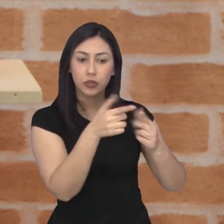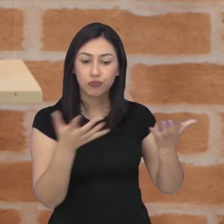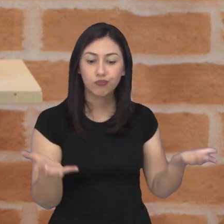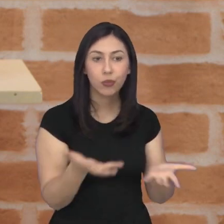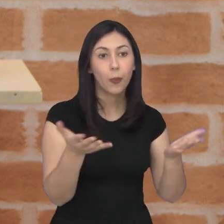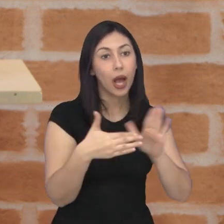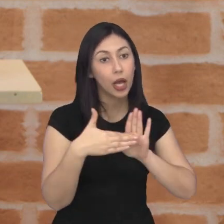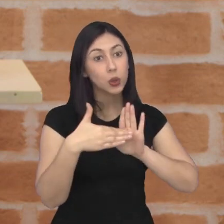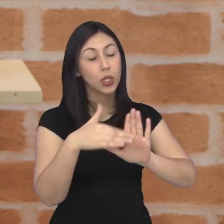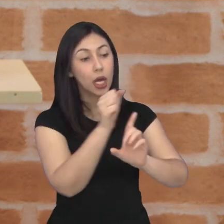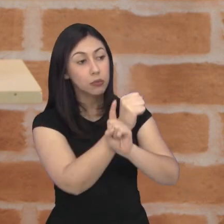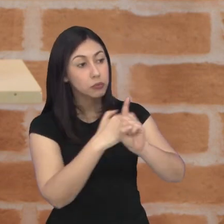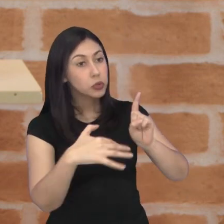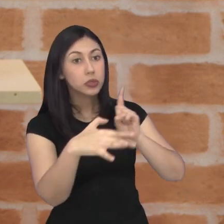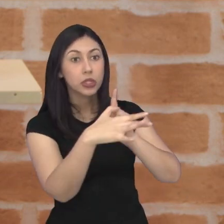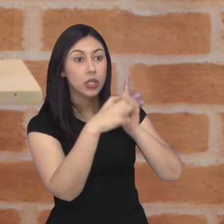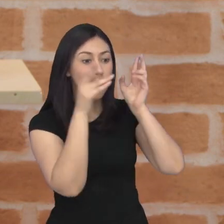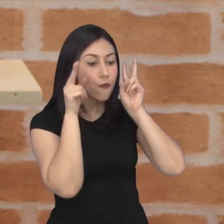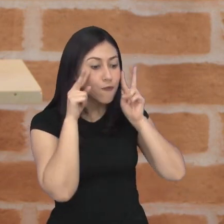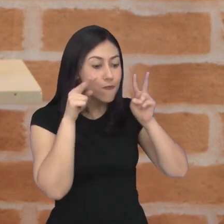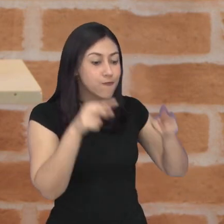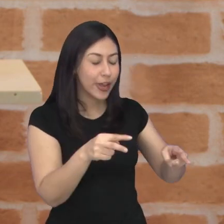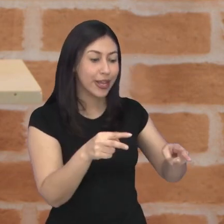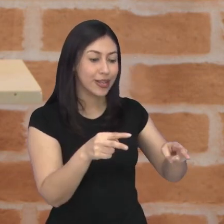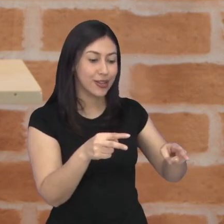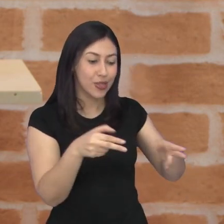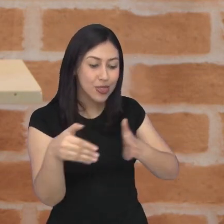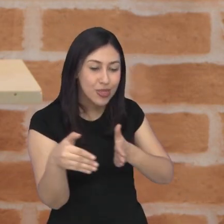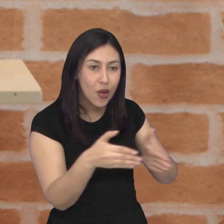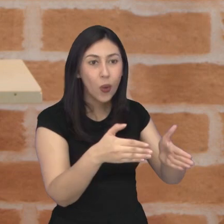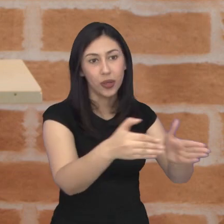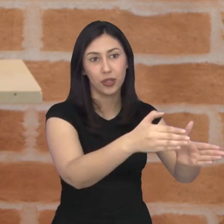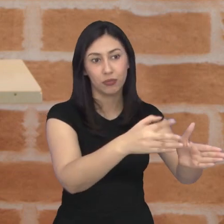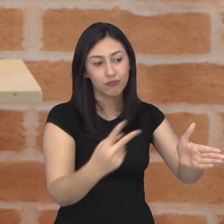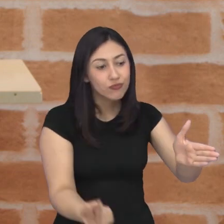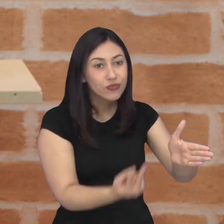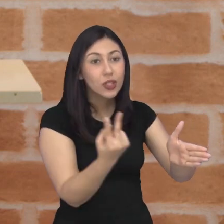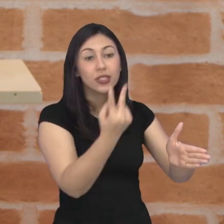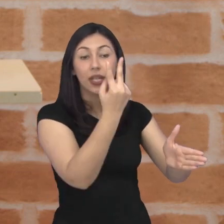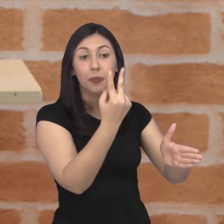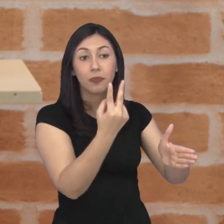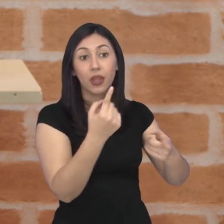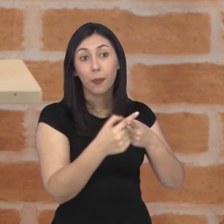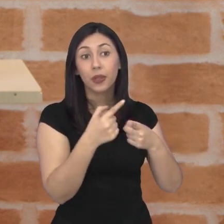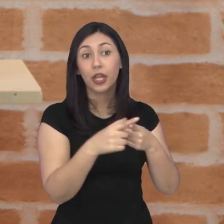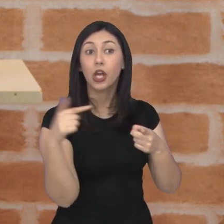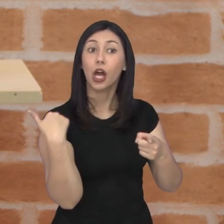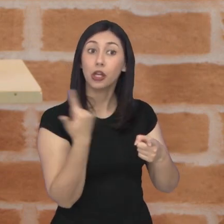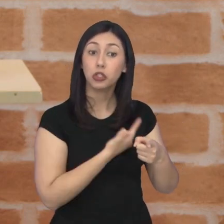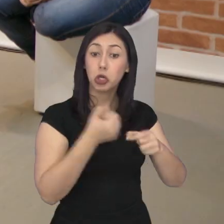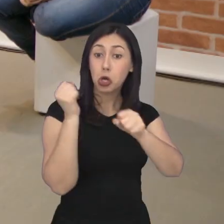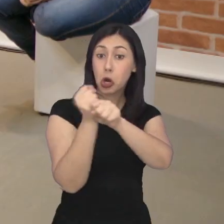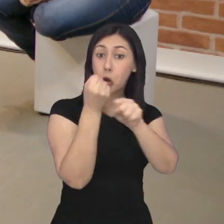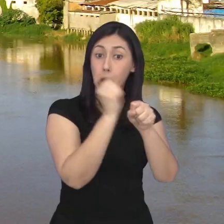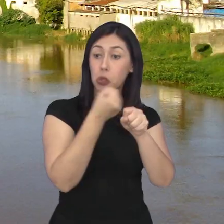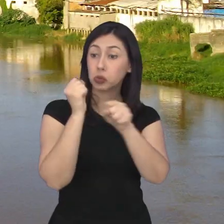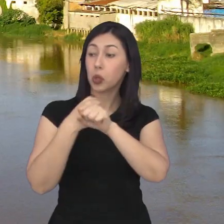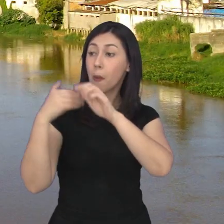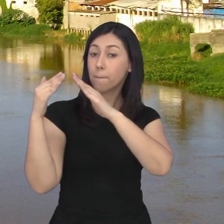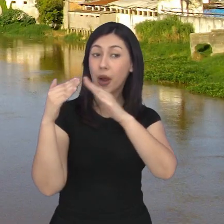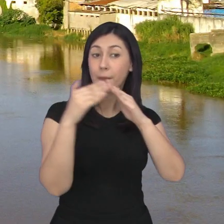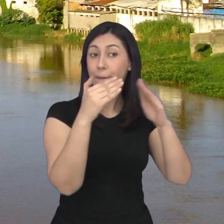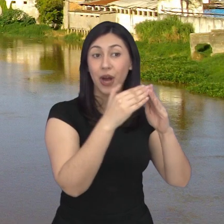de ajudar a sociedade a se virar de frente para o rio, né? Porque nós estamos de costas para o rio. Curiosamente, a gente construiu as casas e a